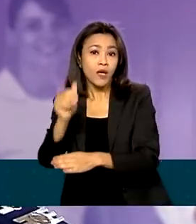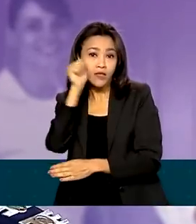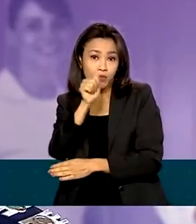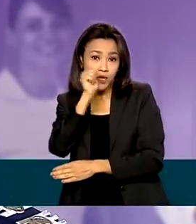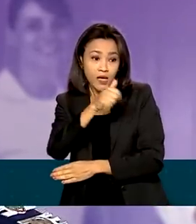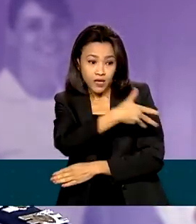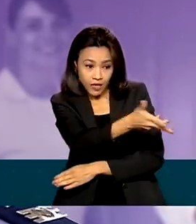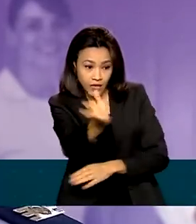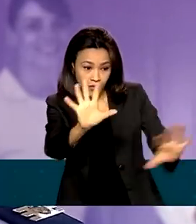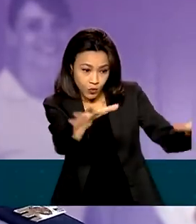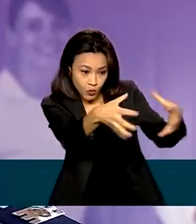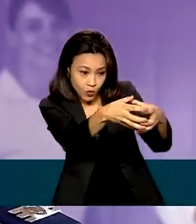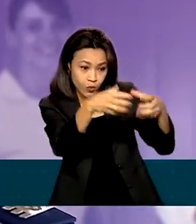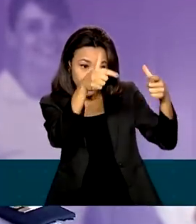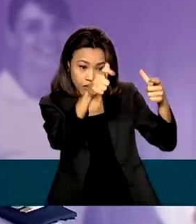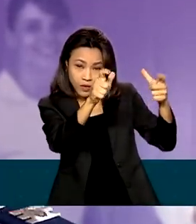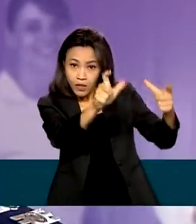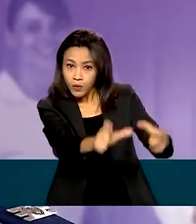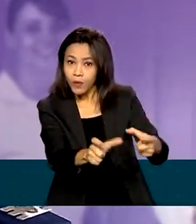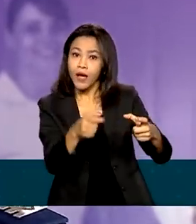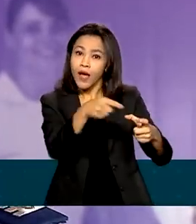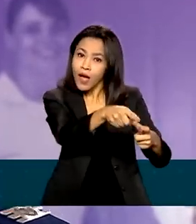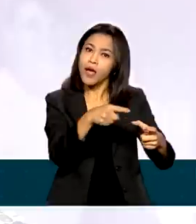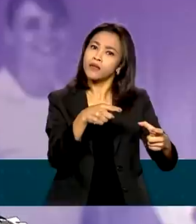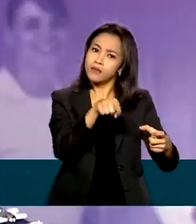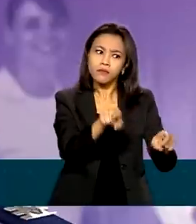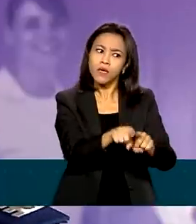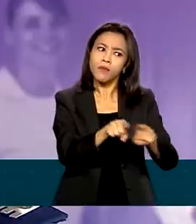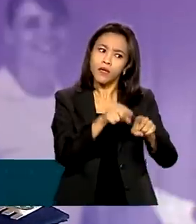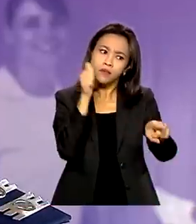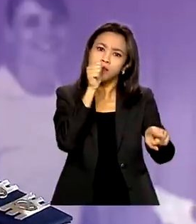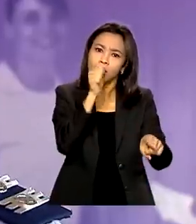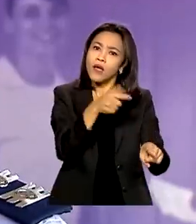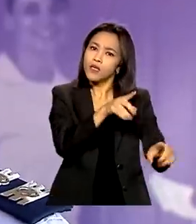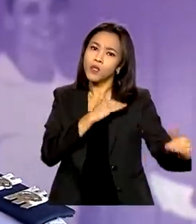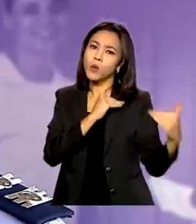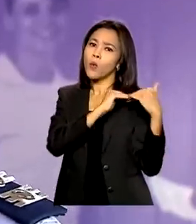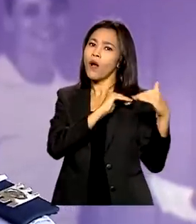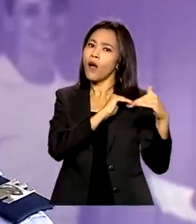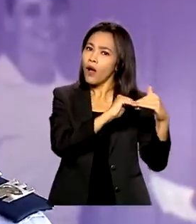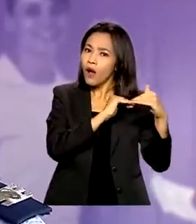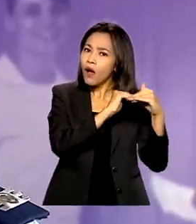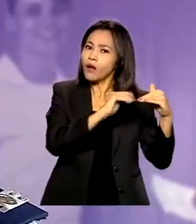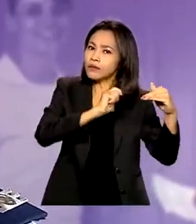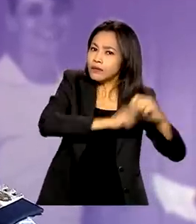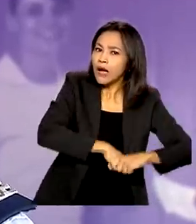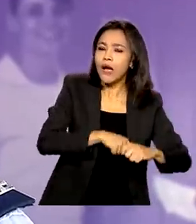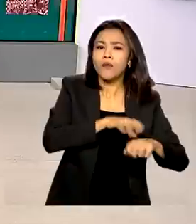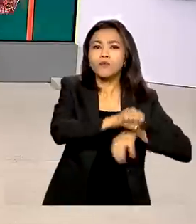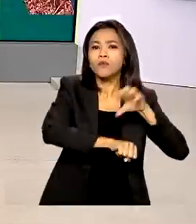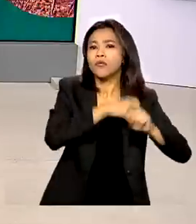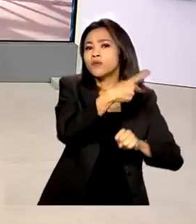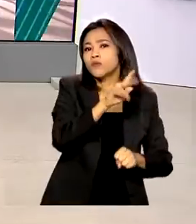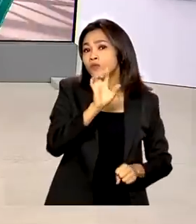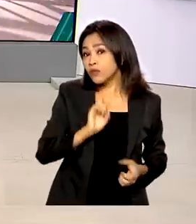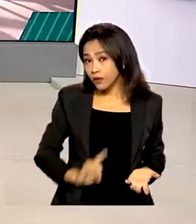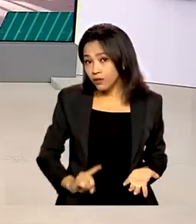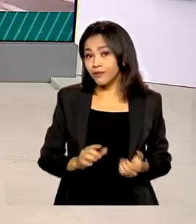daquela população, daquela localidade, com que elas também busquem a igualdade, busquem os seus direitos.